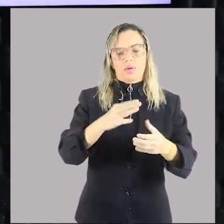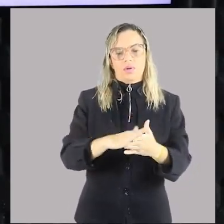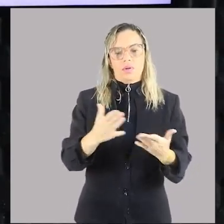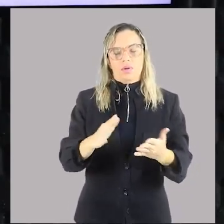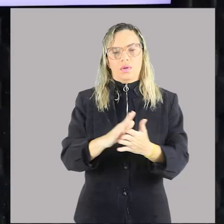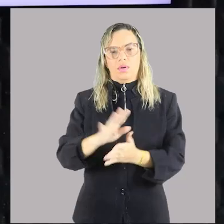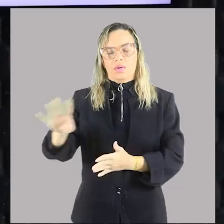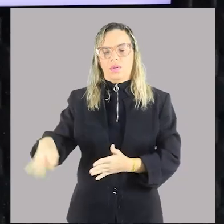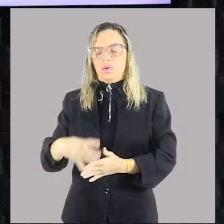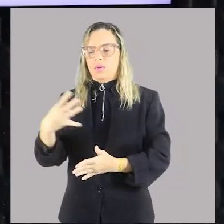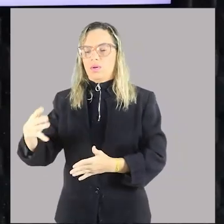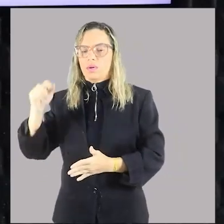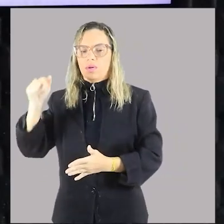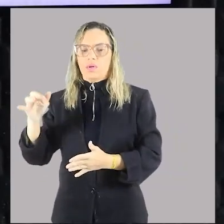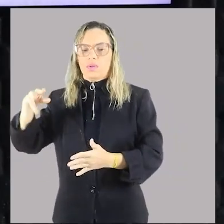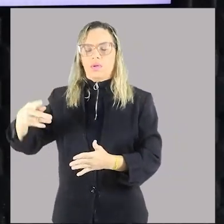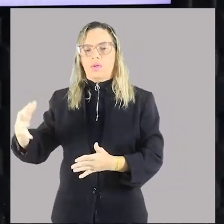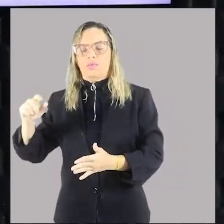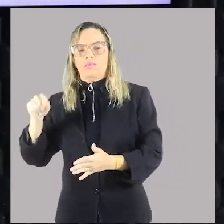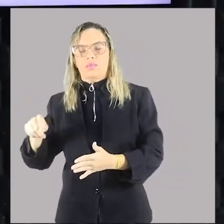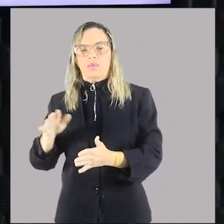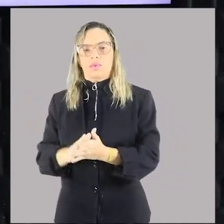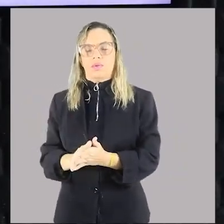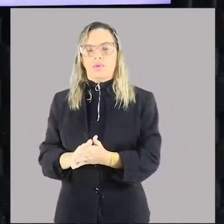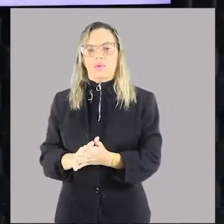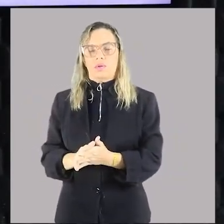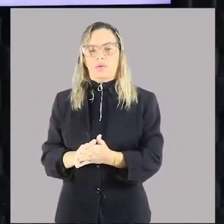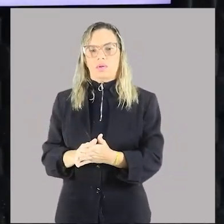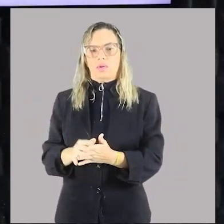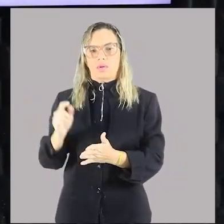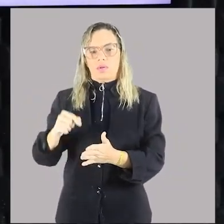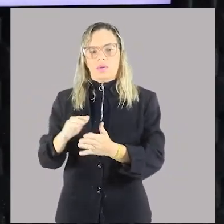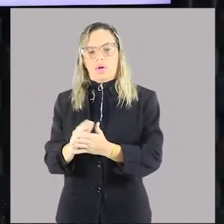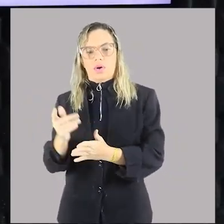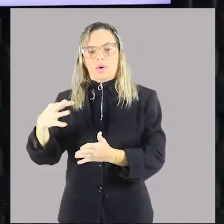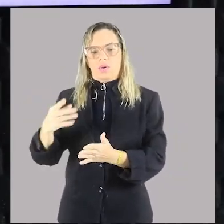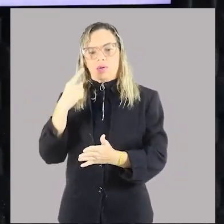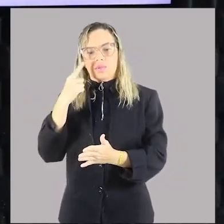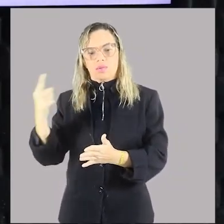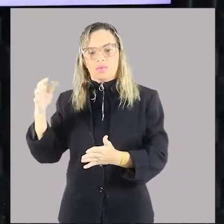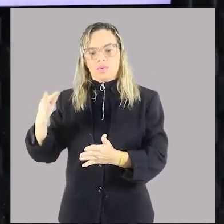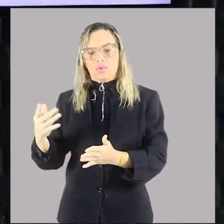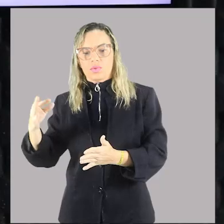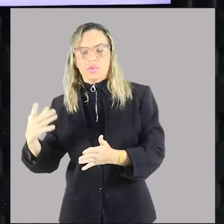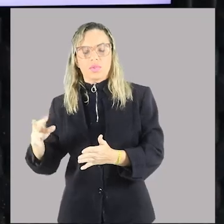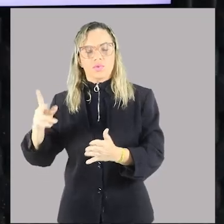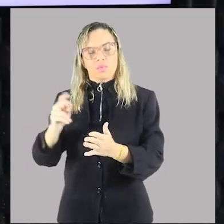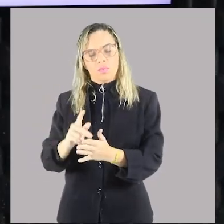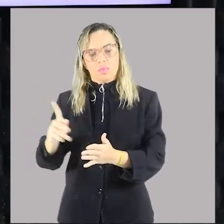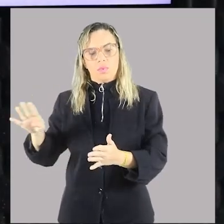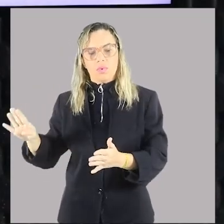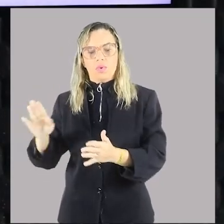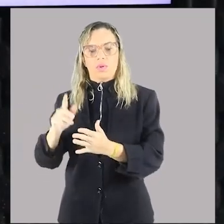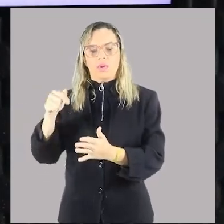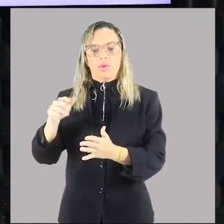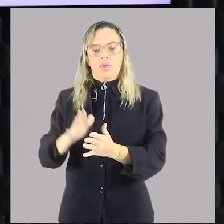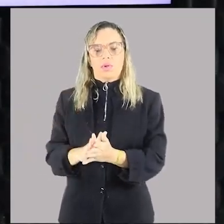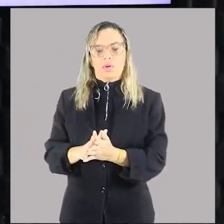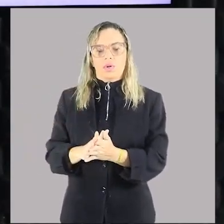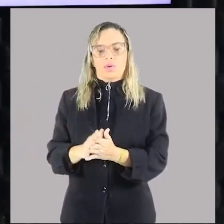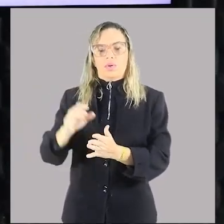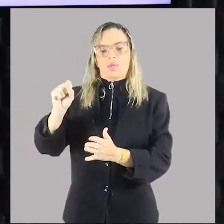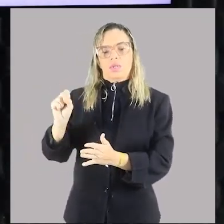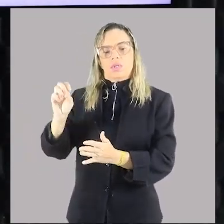as 4 da administração pública indireta são as autarquias, as fundações, as sociedades de economia mista e as